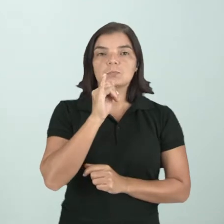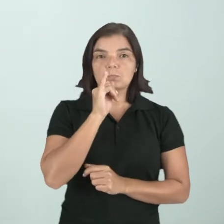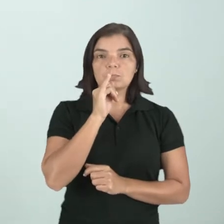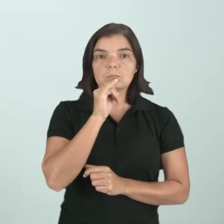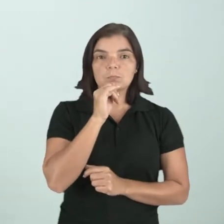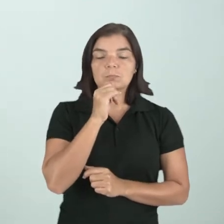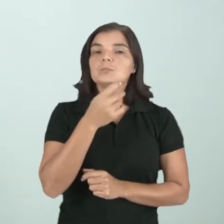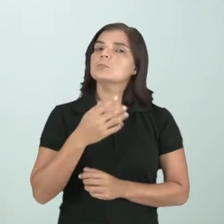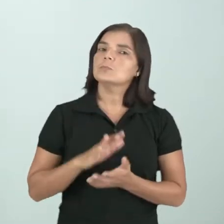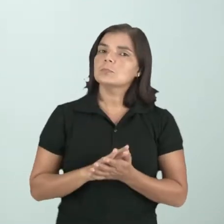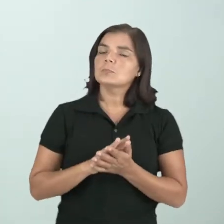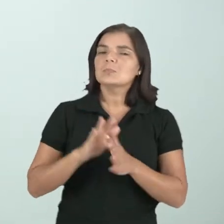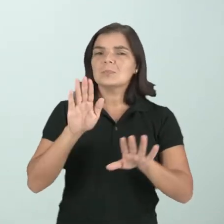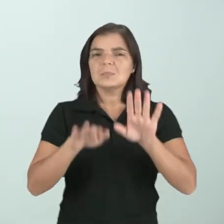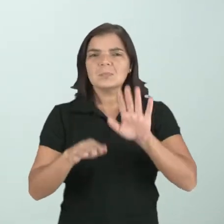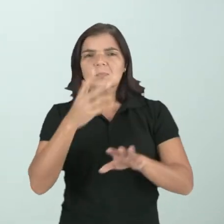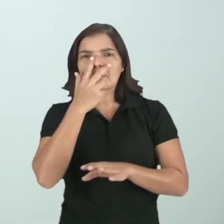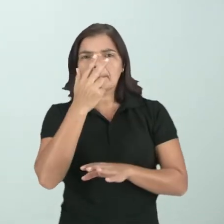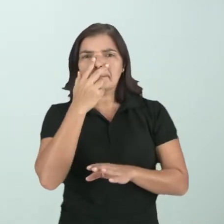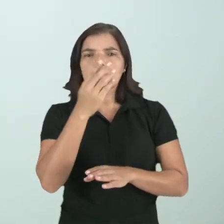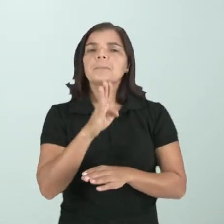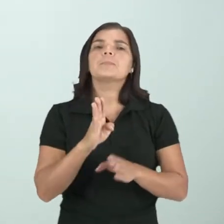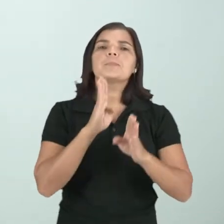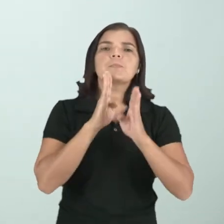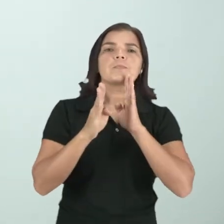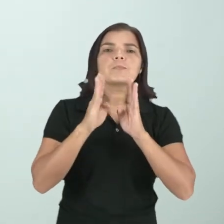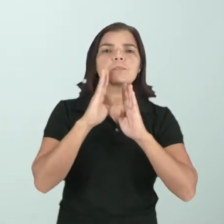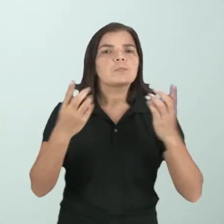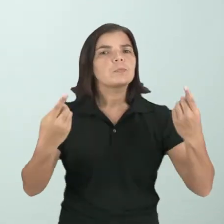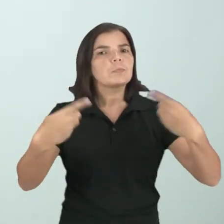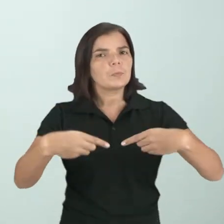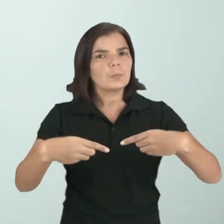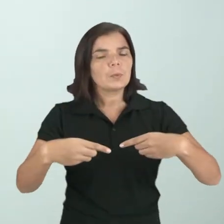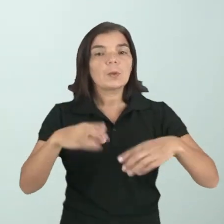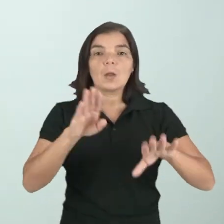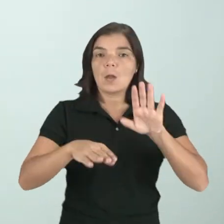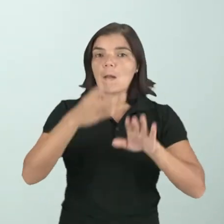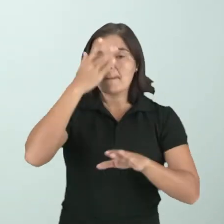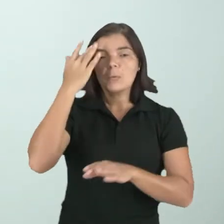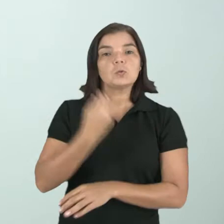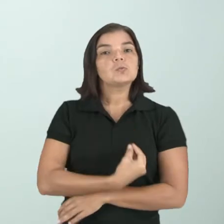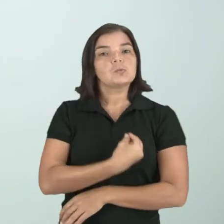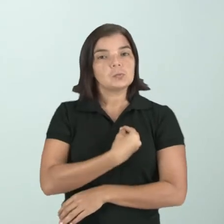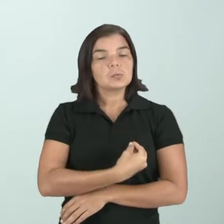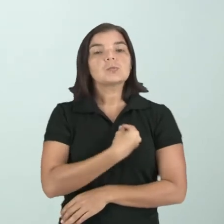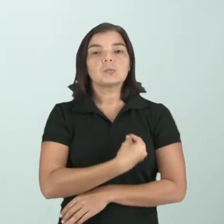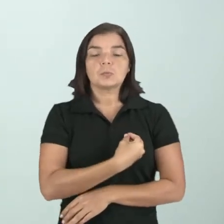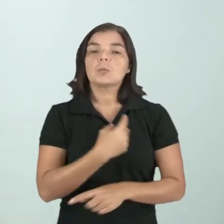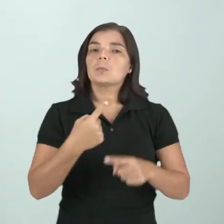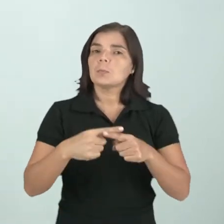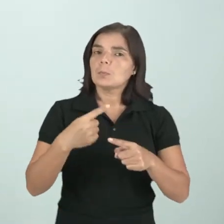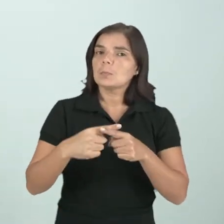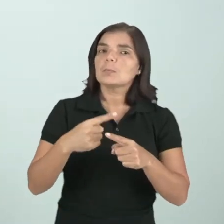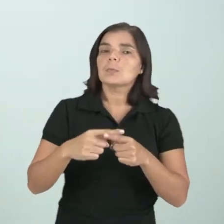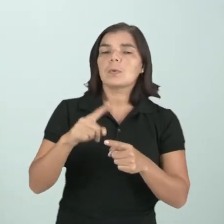verbal aqui, que muitas vezes aparece no Facebook como um desafio, né? E muita gente participa, quebra a cabeça, porque